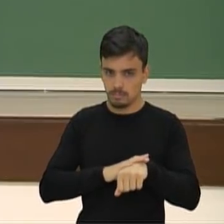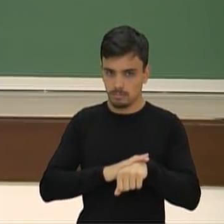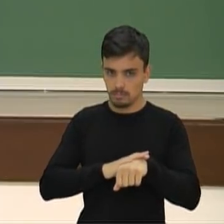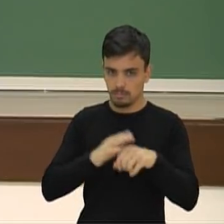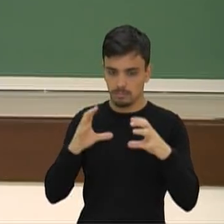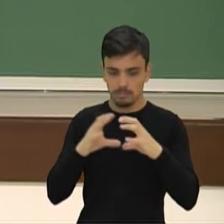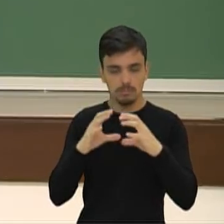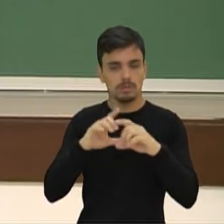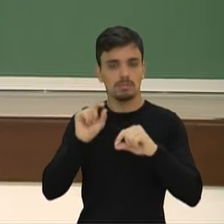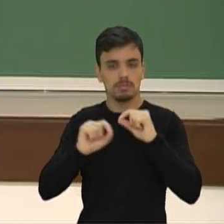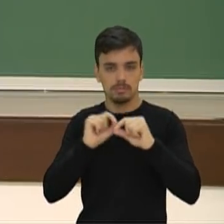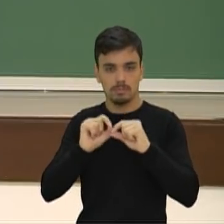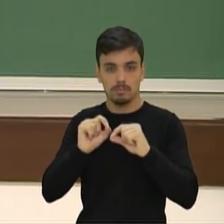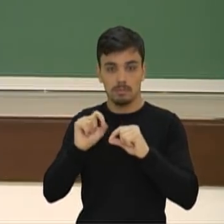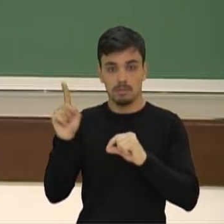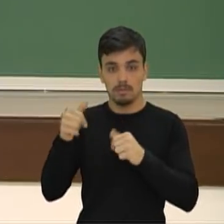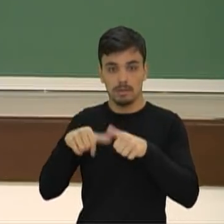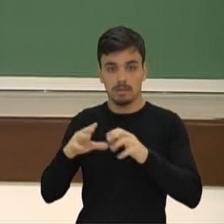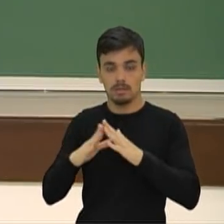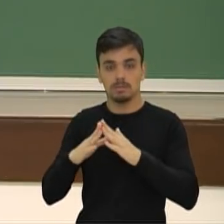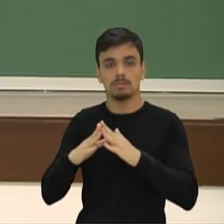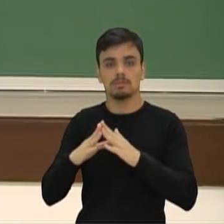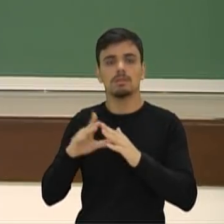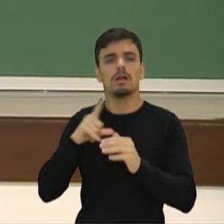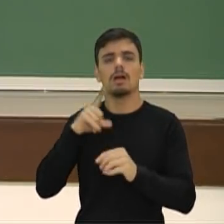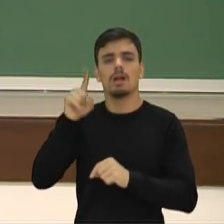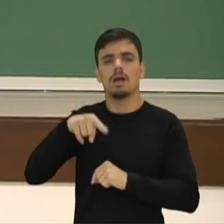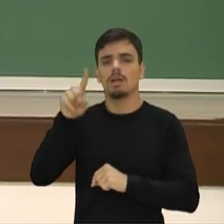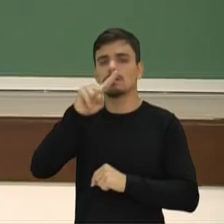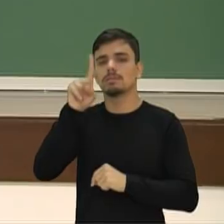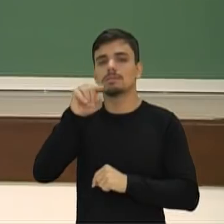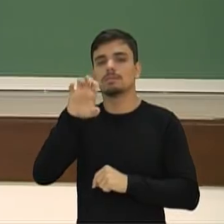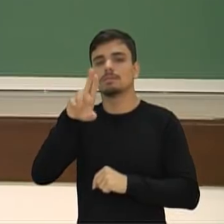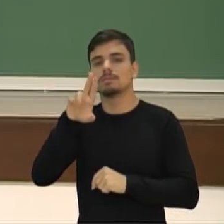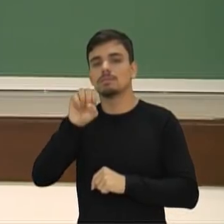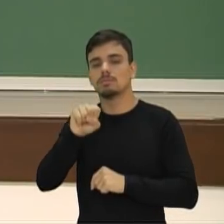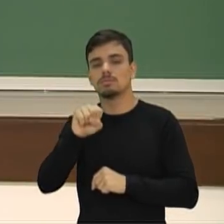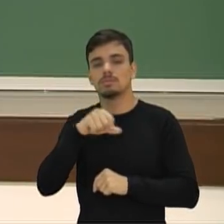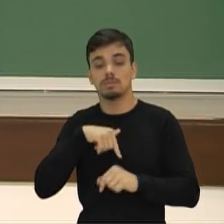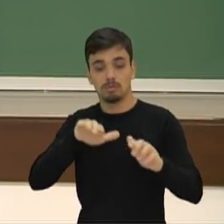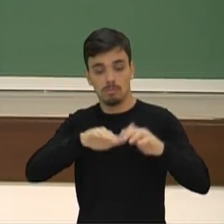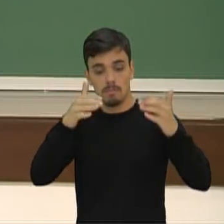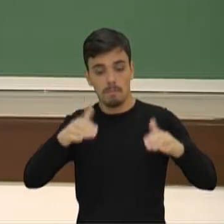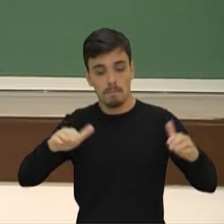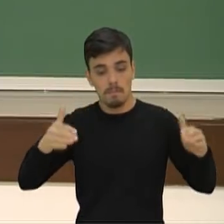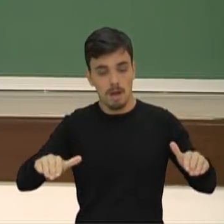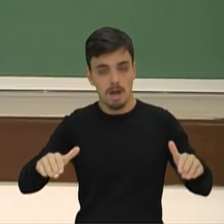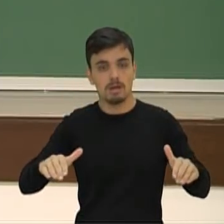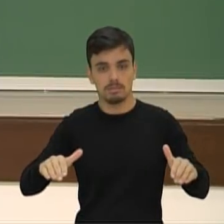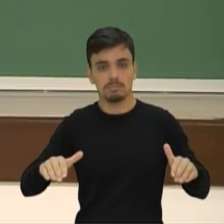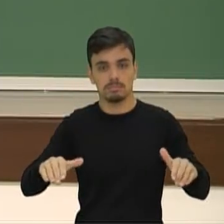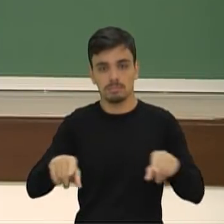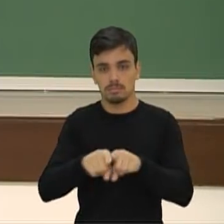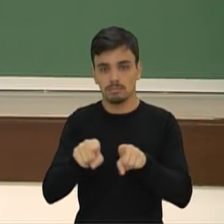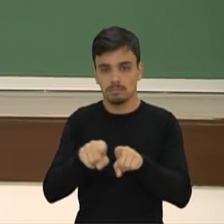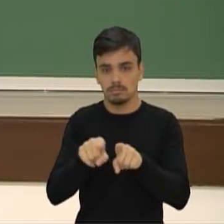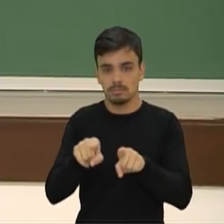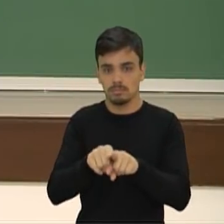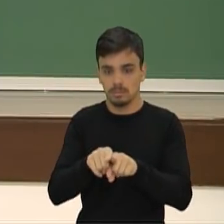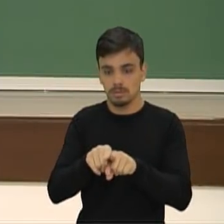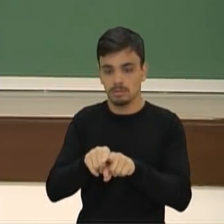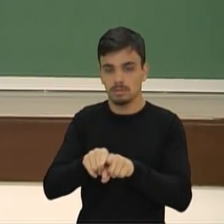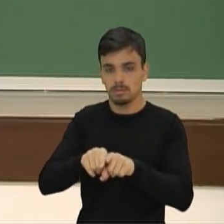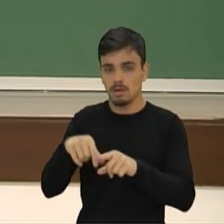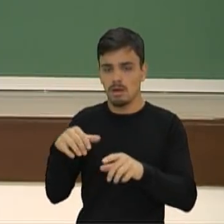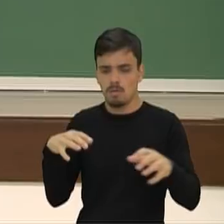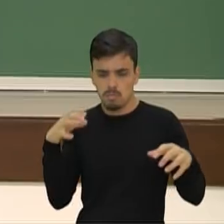era Zeus, que estava bravo com alguma situação. Se o mar estava agitado, era porque Poseidon estava interagindo